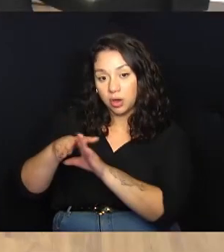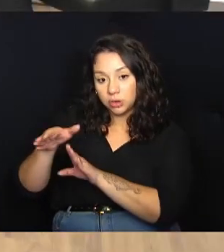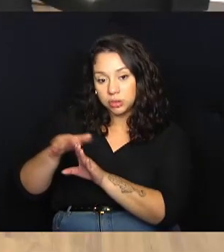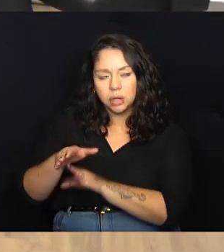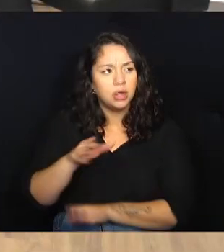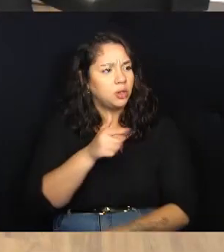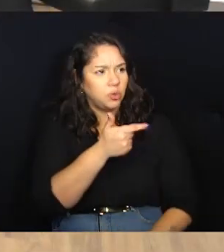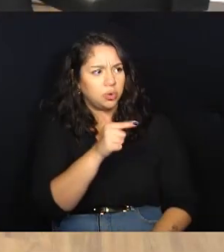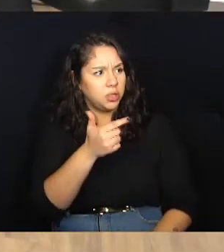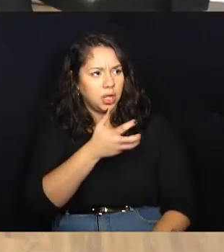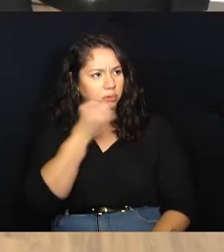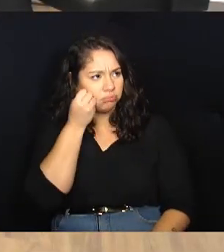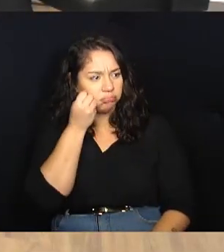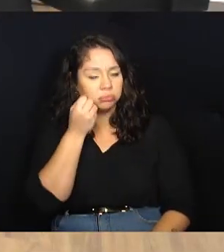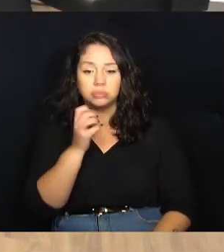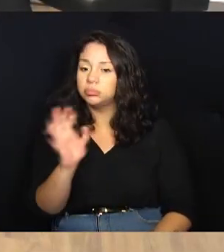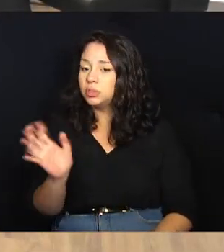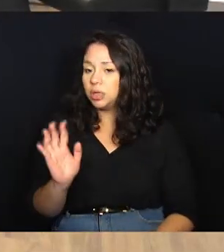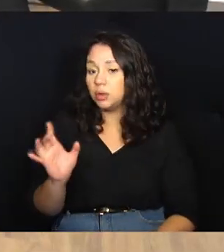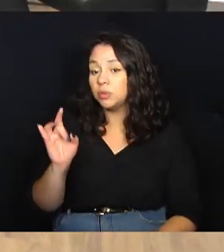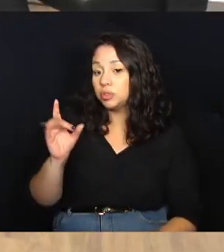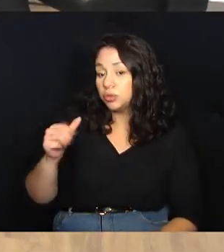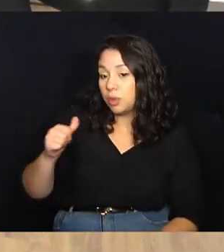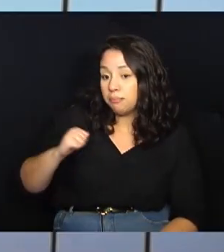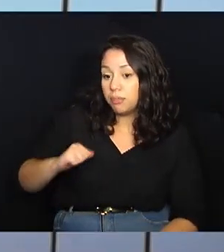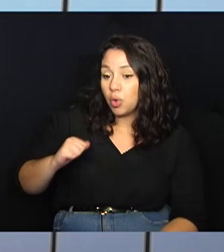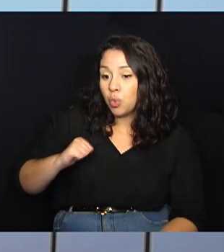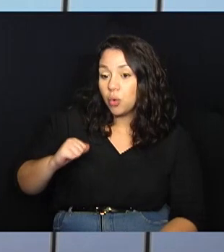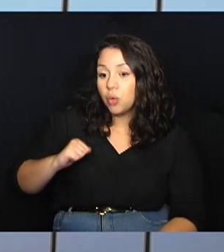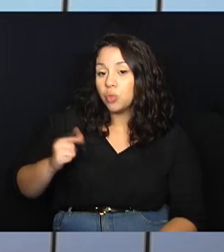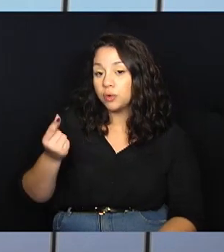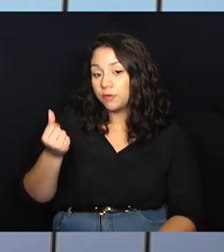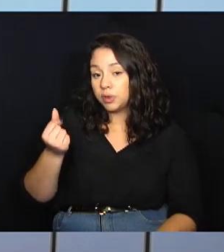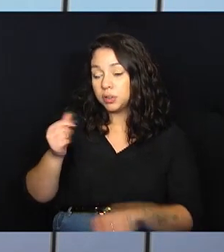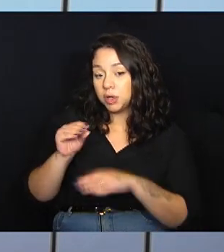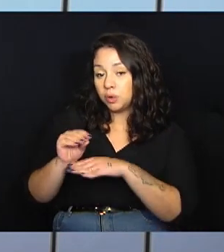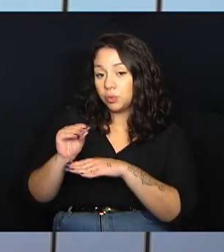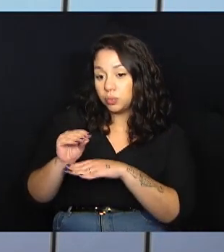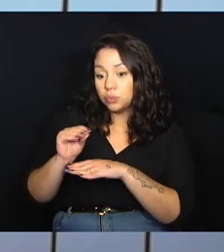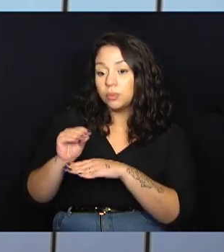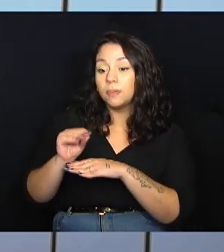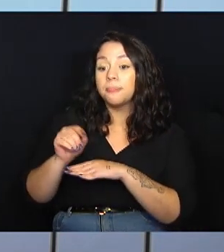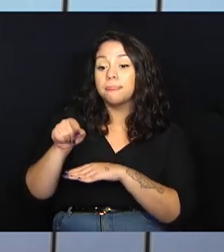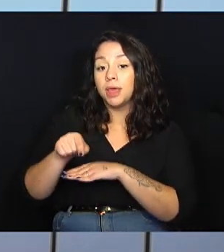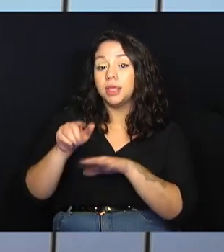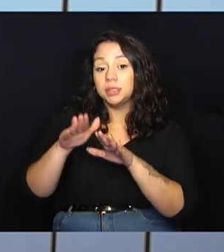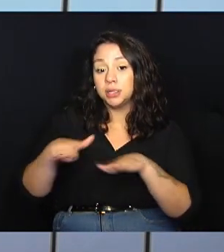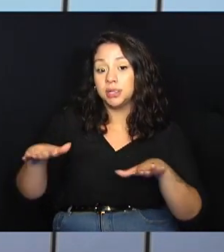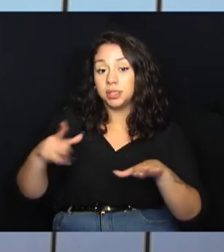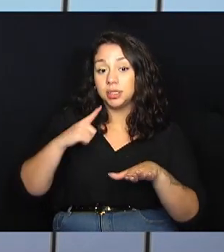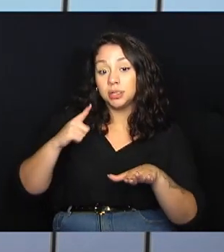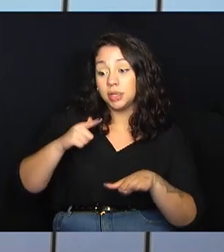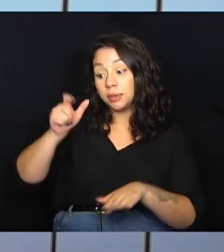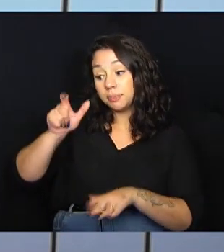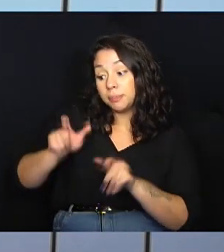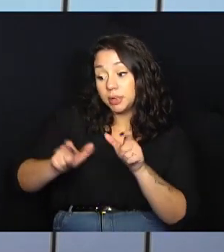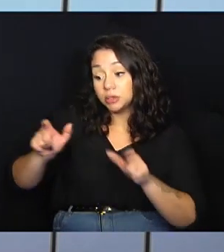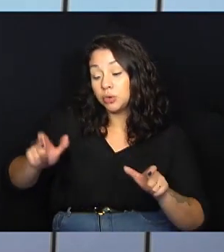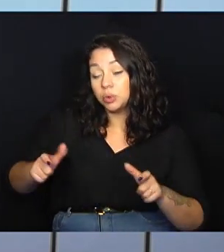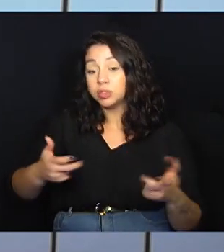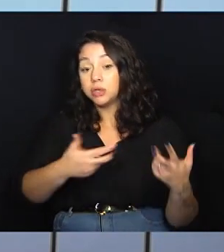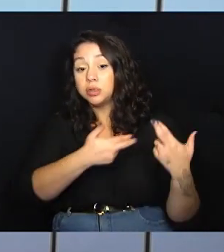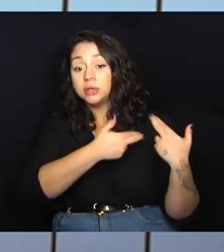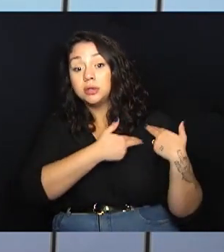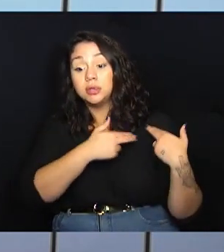o apadrinhamento. A criança recebe uma bolsa financeira e ela terá mentores que vão ajudá-la